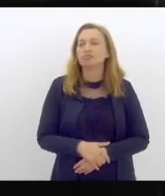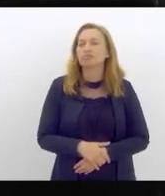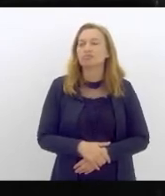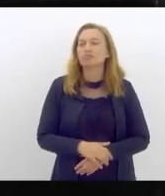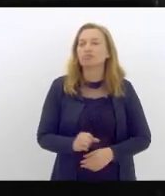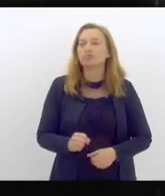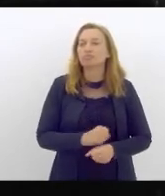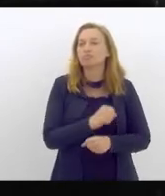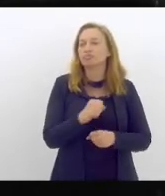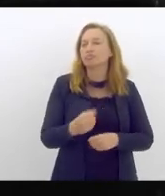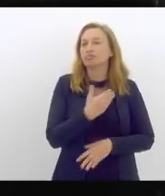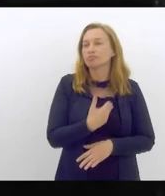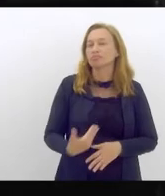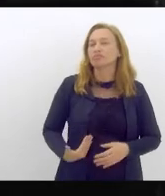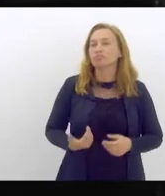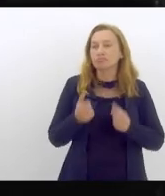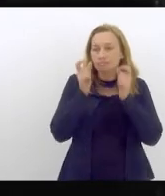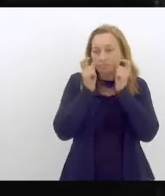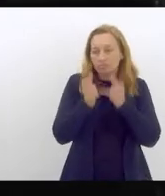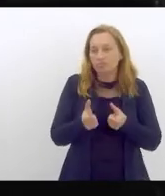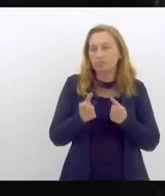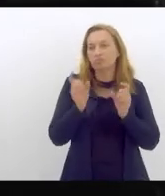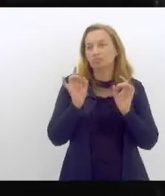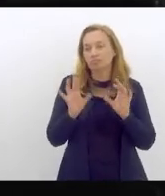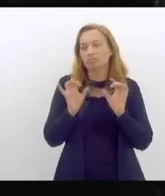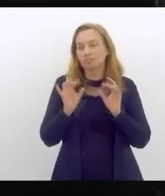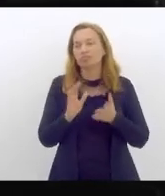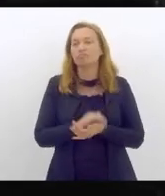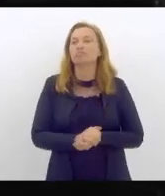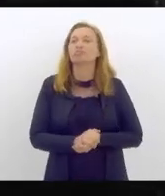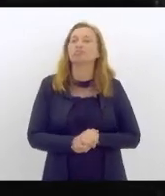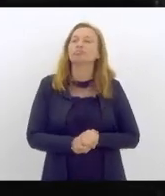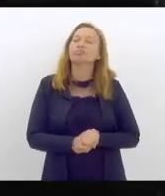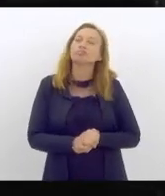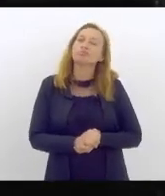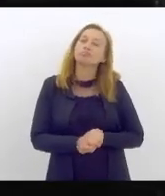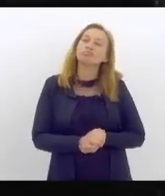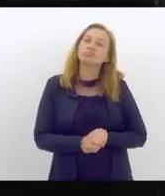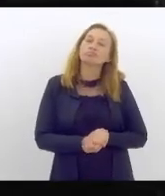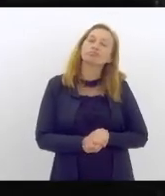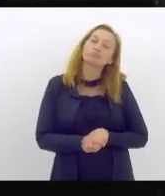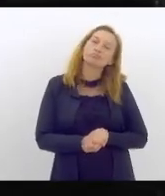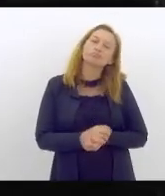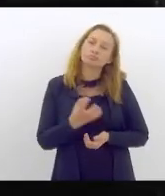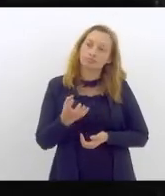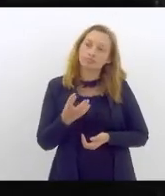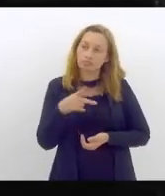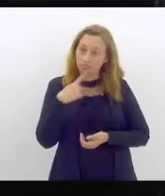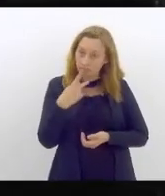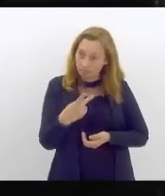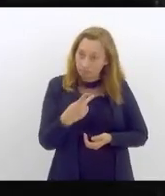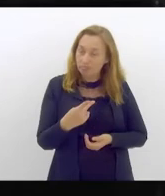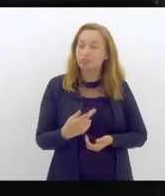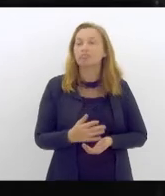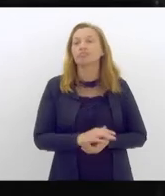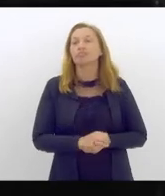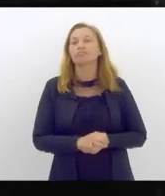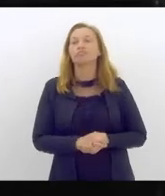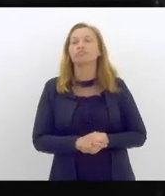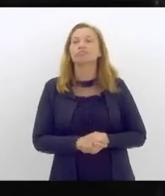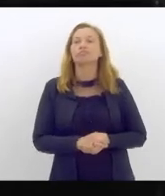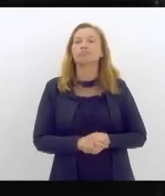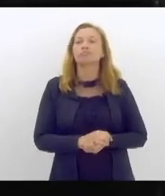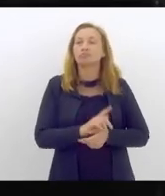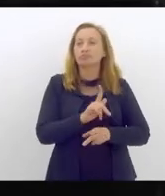do poder público uma atenção especial eu quero aqui dizer não é e noticiar também que